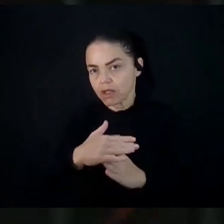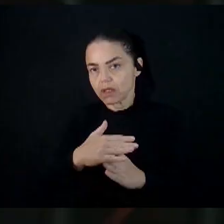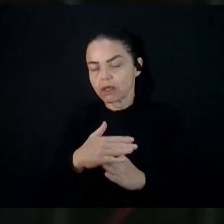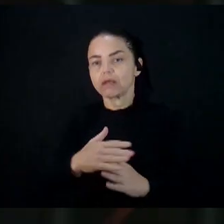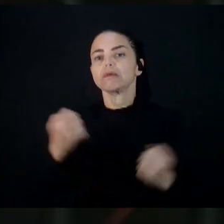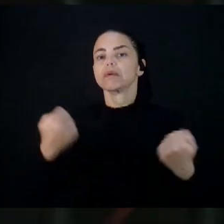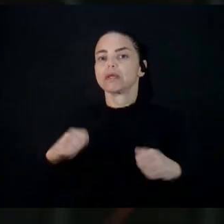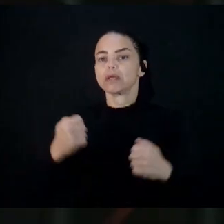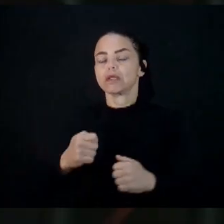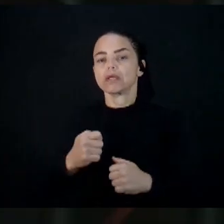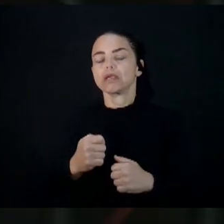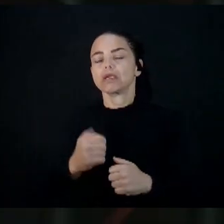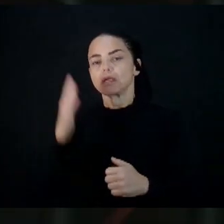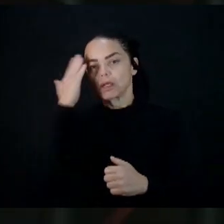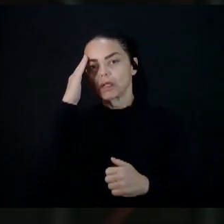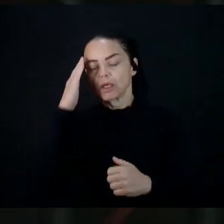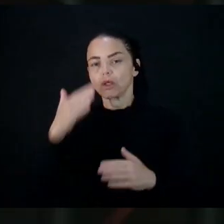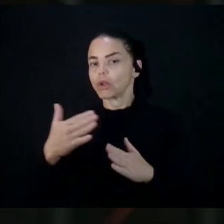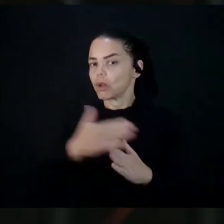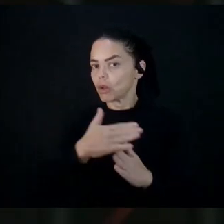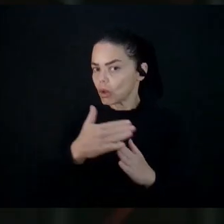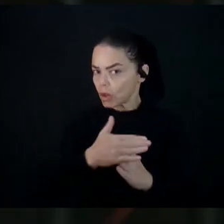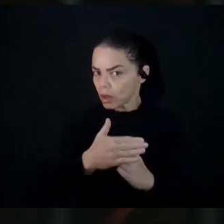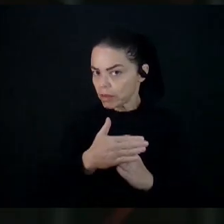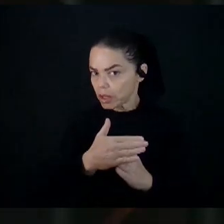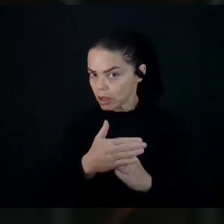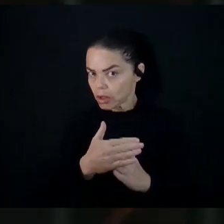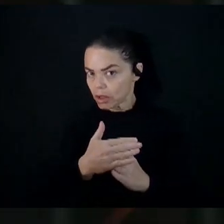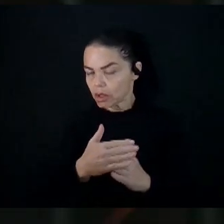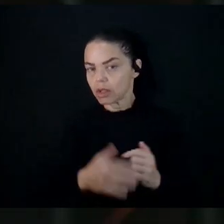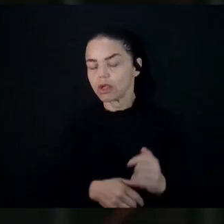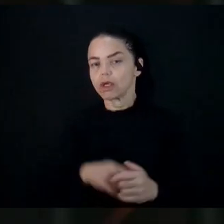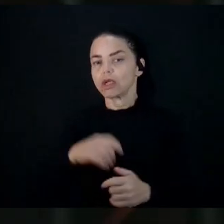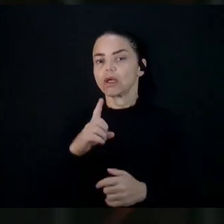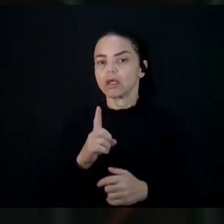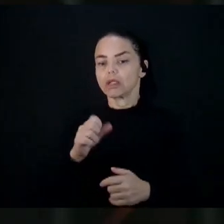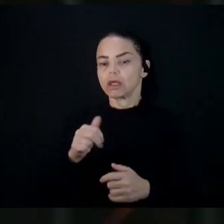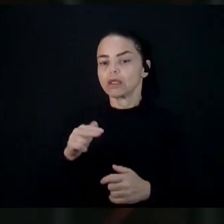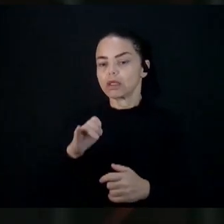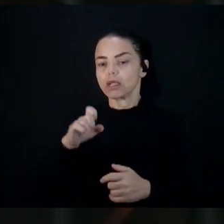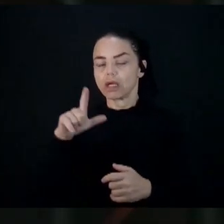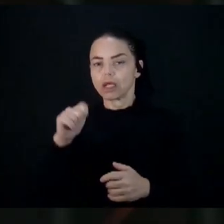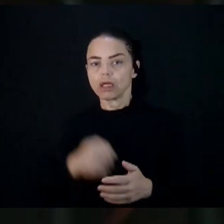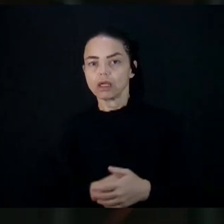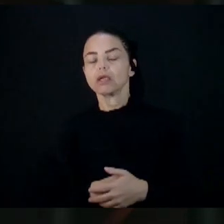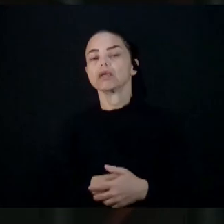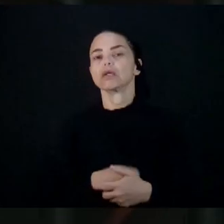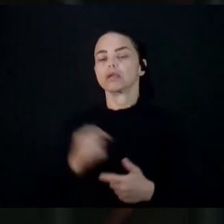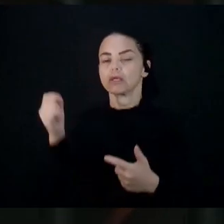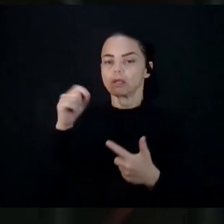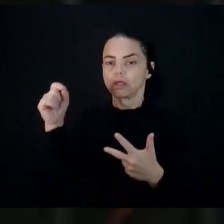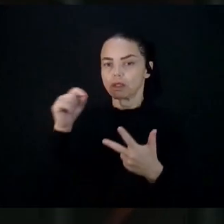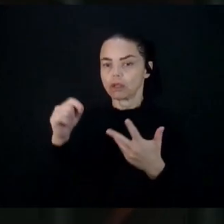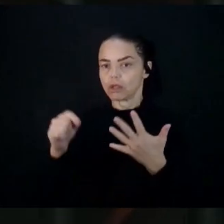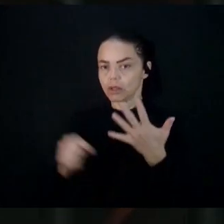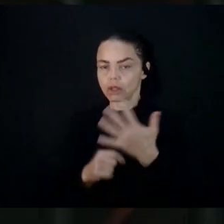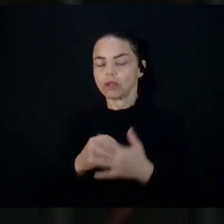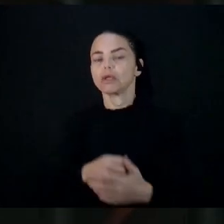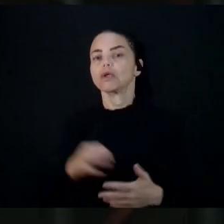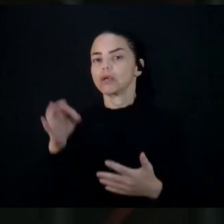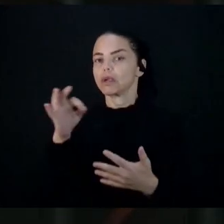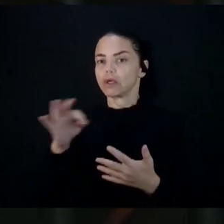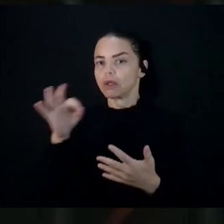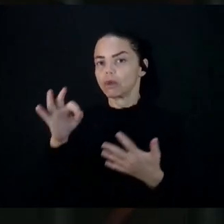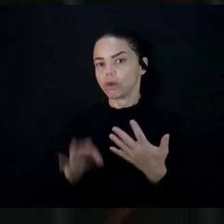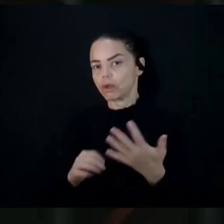entender sobre os limites, né? E a Daniela muito bem pontuou aqui que a gente fala jovens, né, gente? Mas